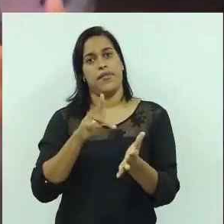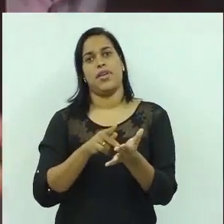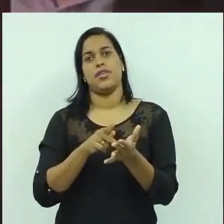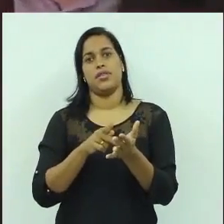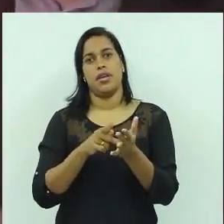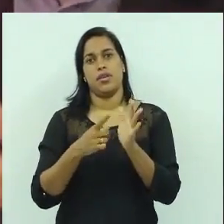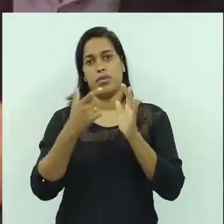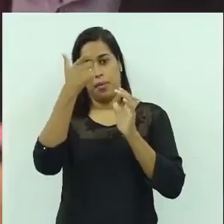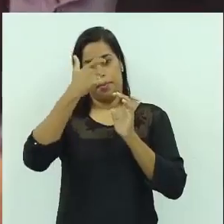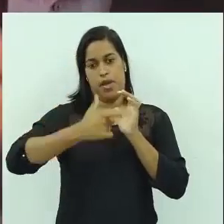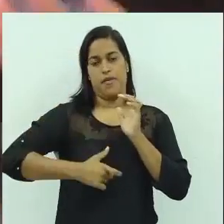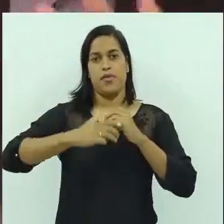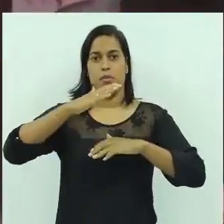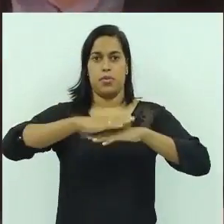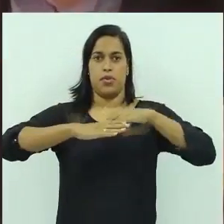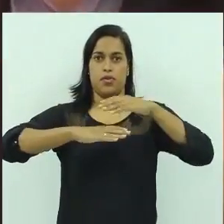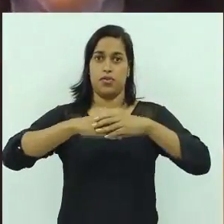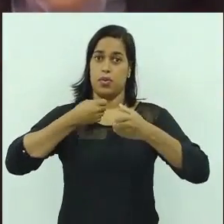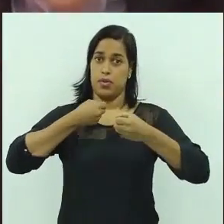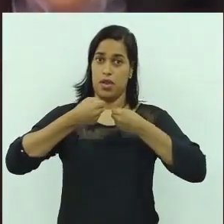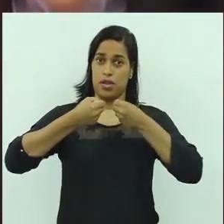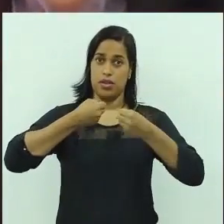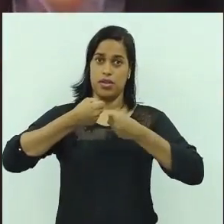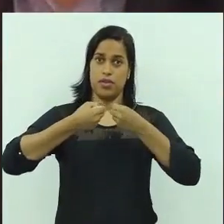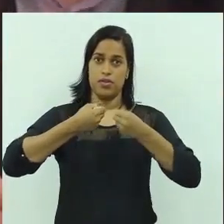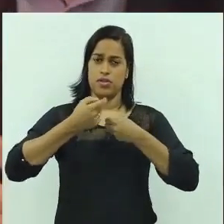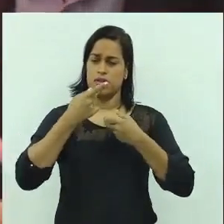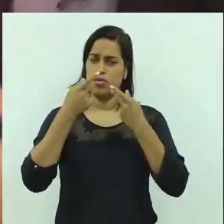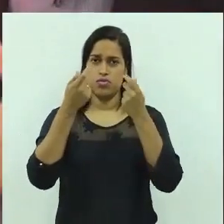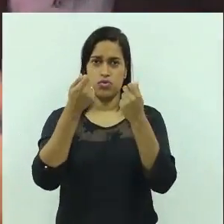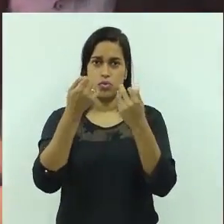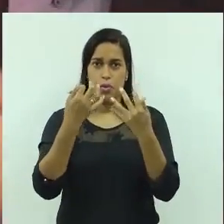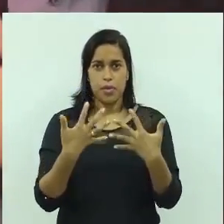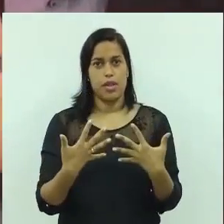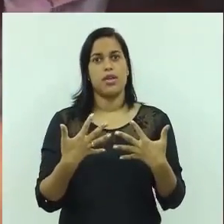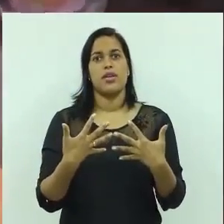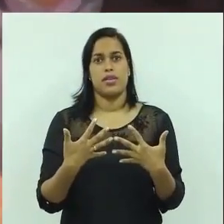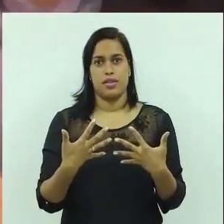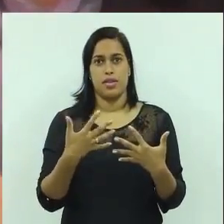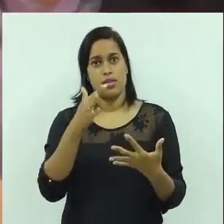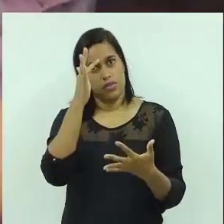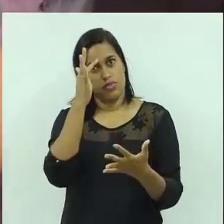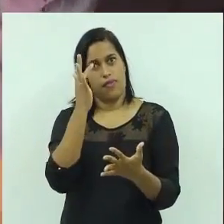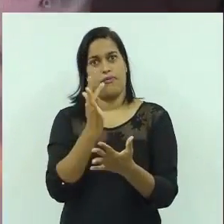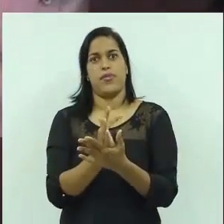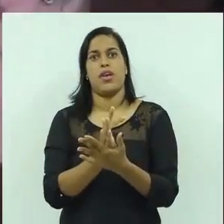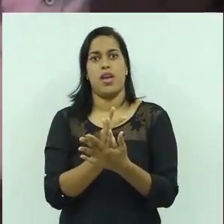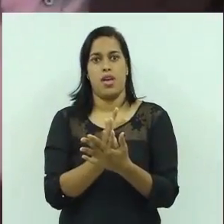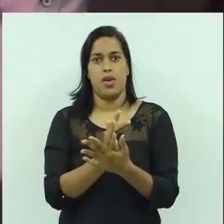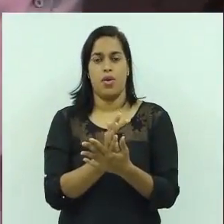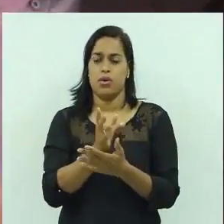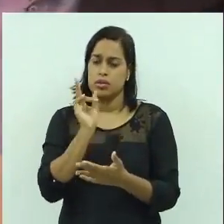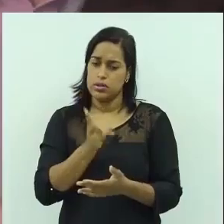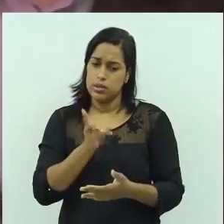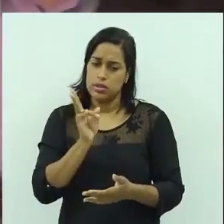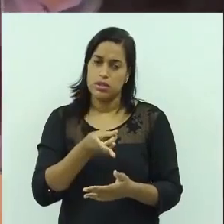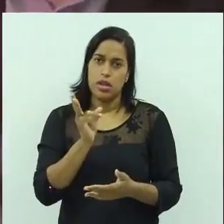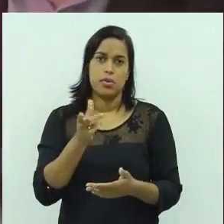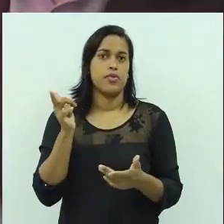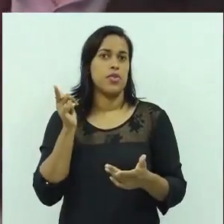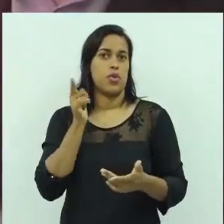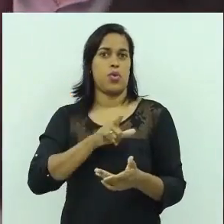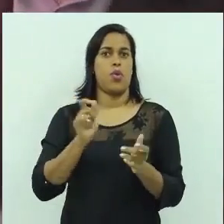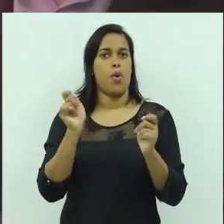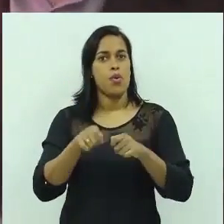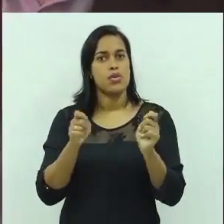profissional. E a entrevista é um momento para que eu fale desse perfil, agora que seja fidedigno. E quanto mais fidedigno, eu vou ter condições